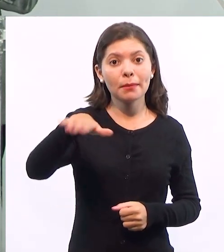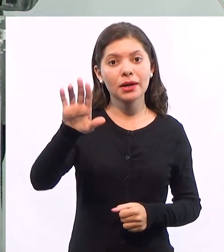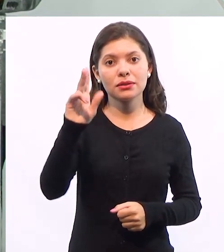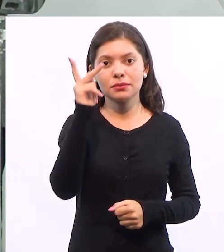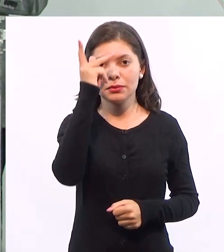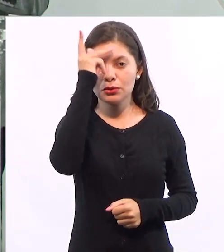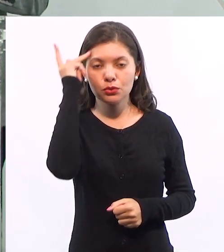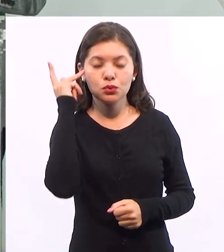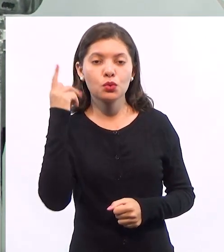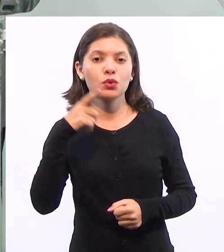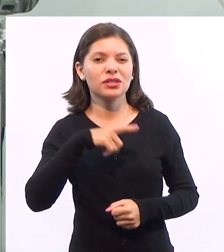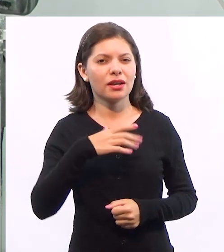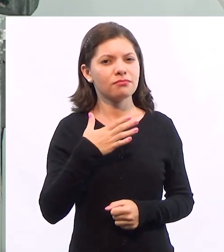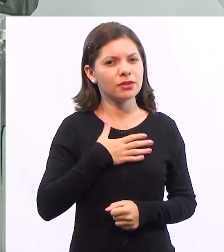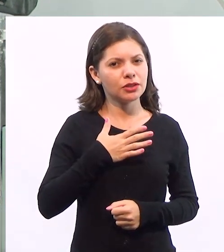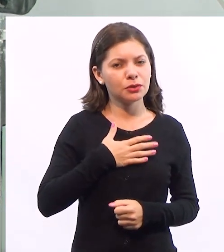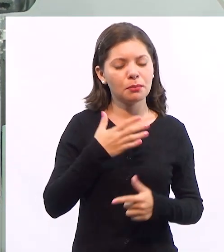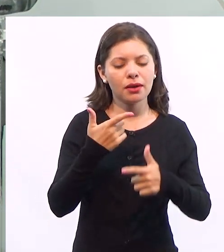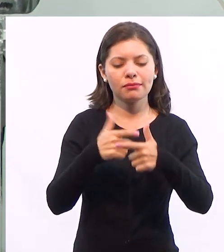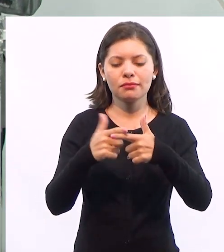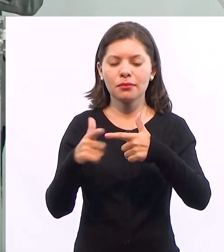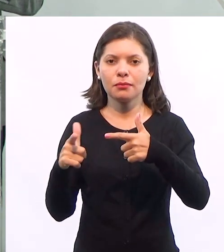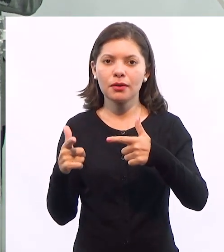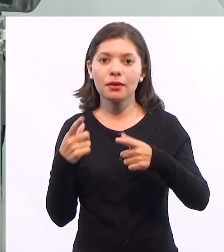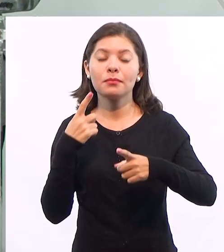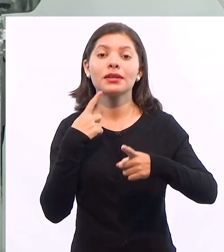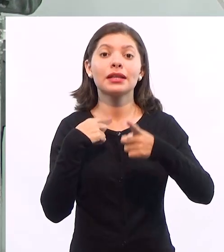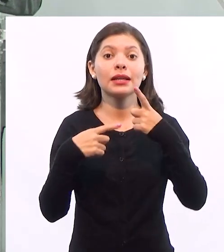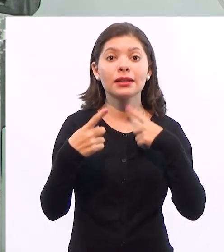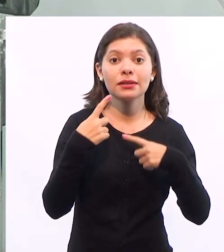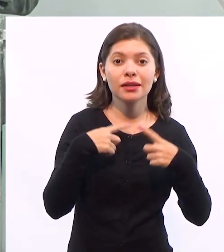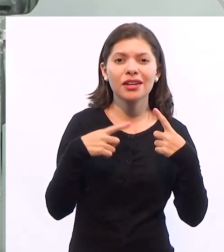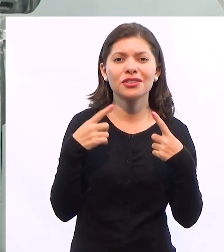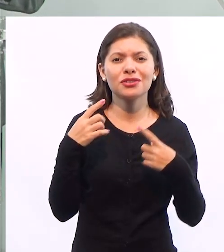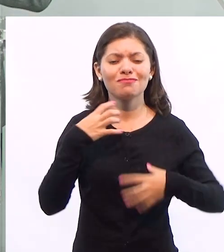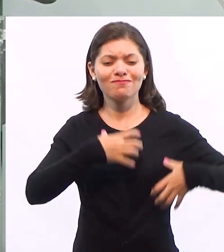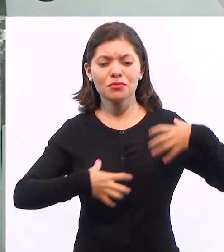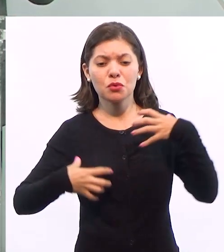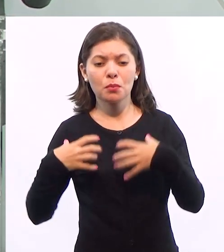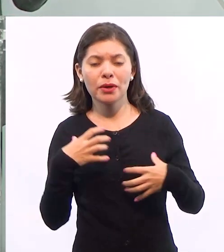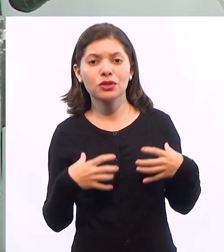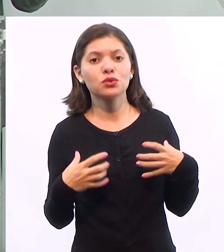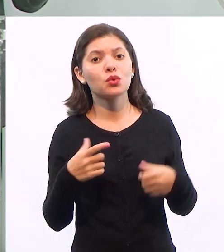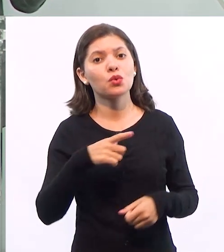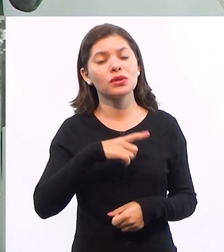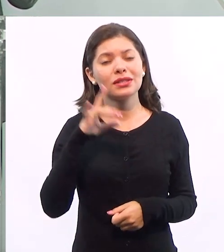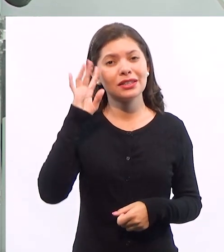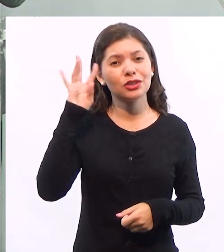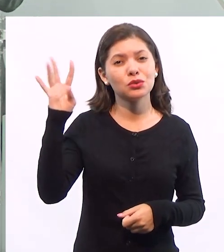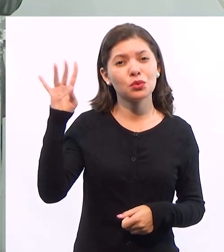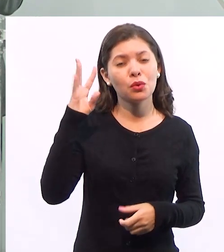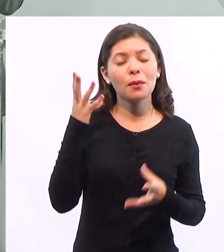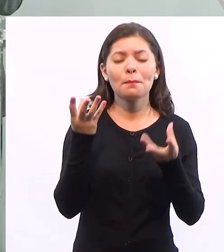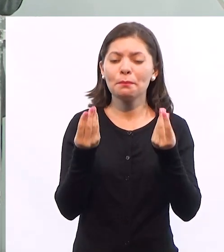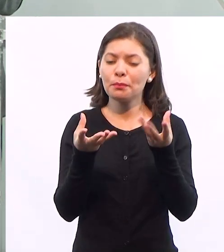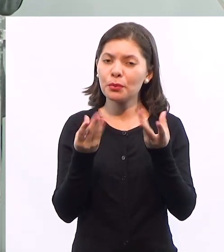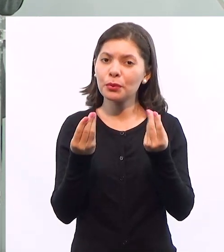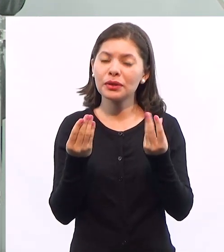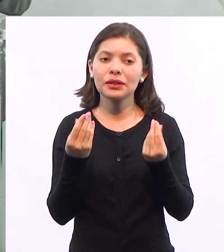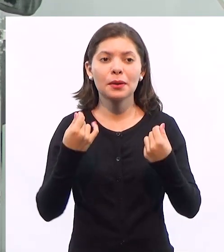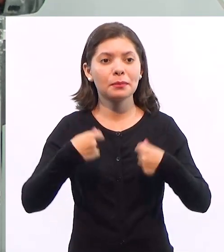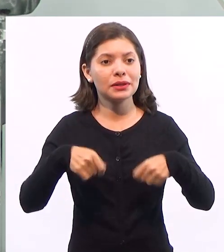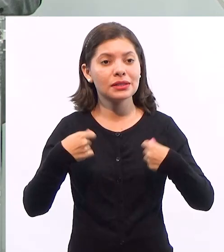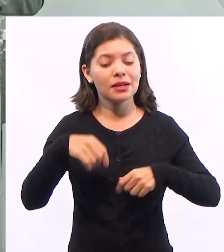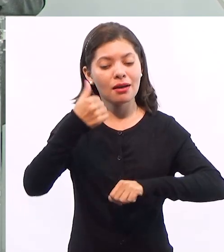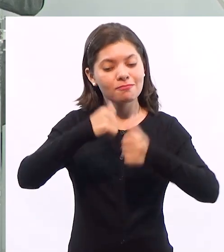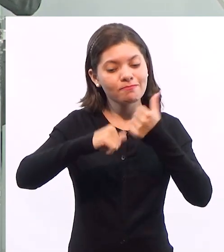têm sentimentos, têm problemas, têm desejos, têm preocupações, têm sonhos e tem muita coisa. E isso precisa ser